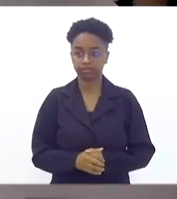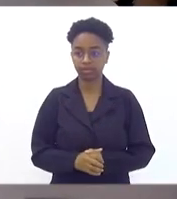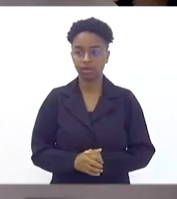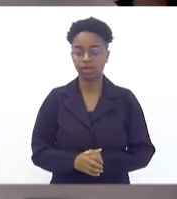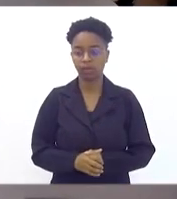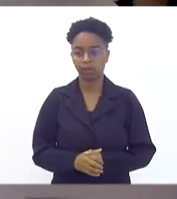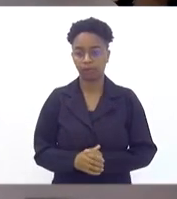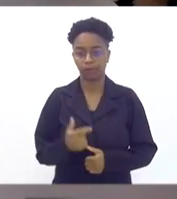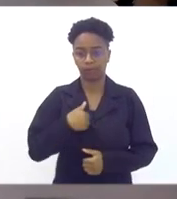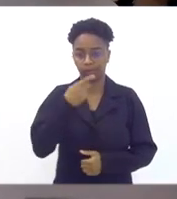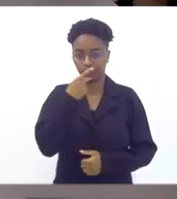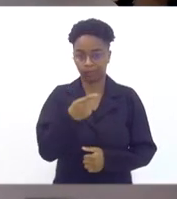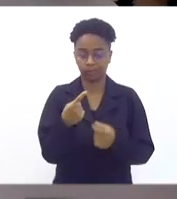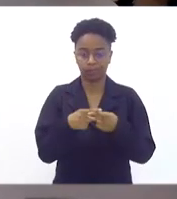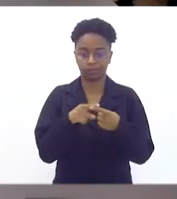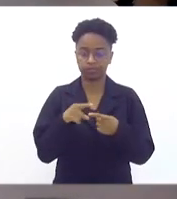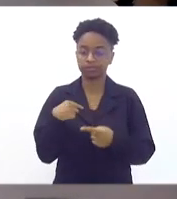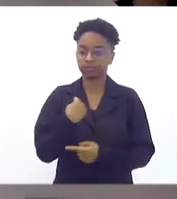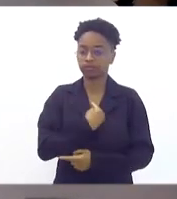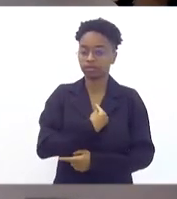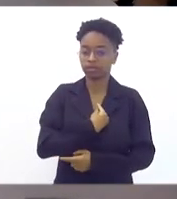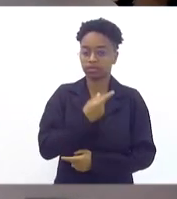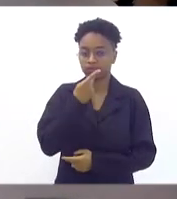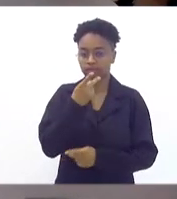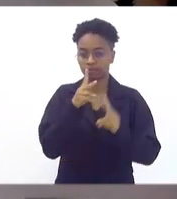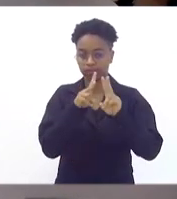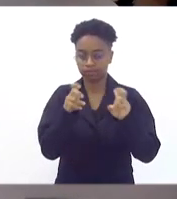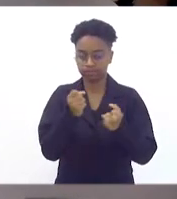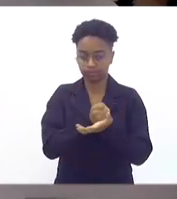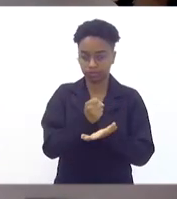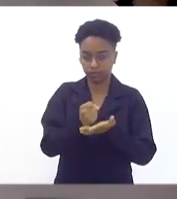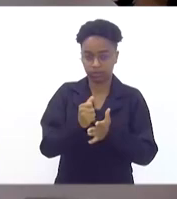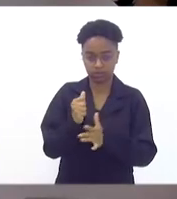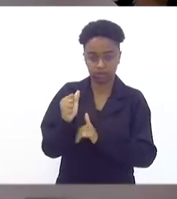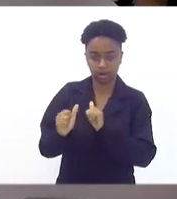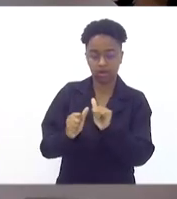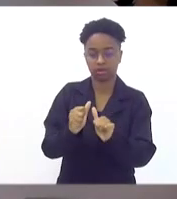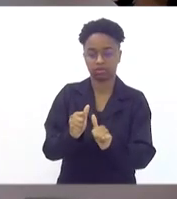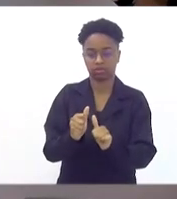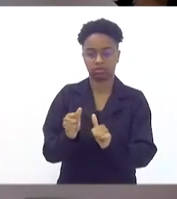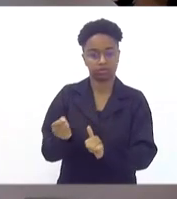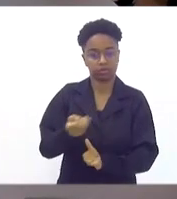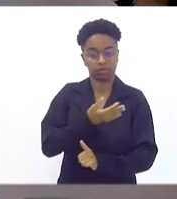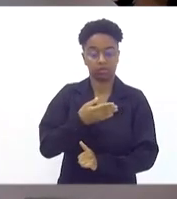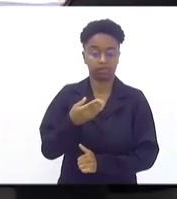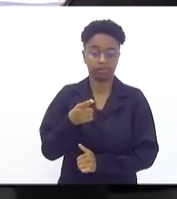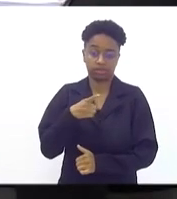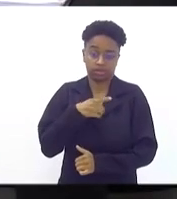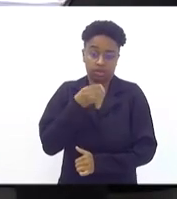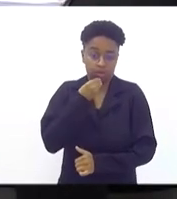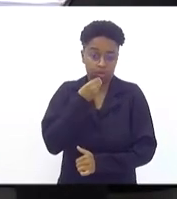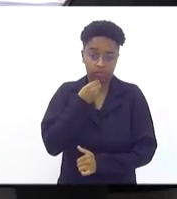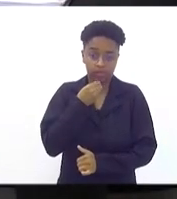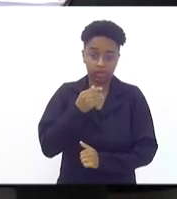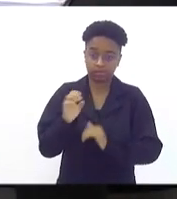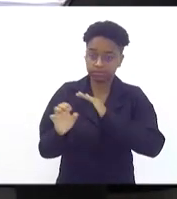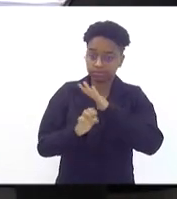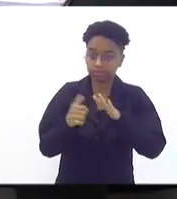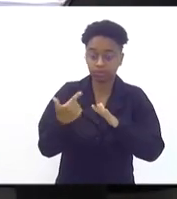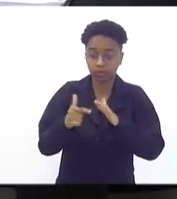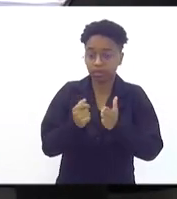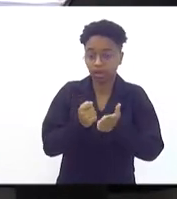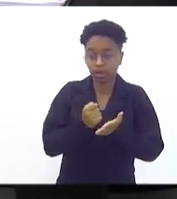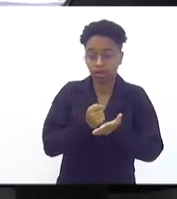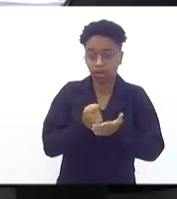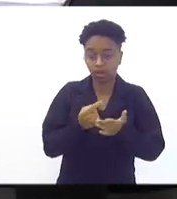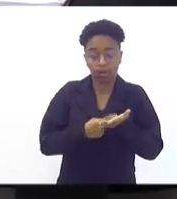como nós estamos falando de renovação de contrato fica claro que a empresa não tem nenhum compromisso com os investimentos né